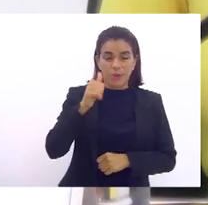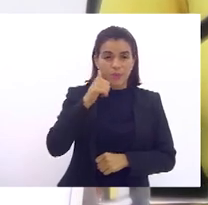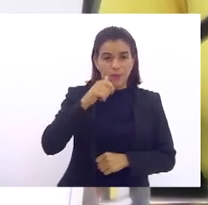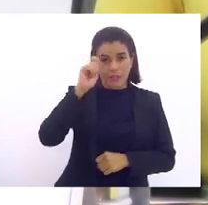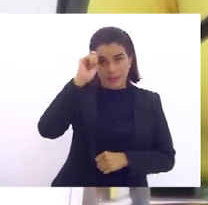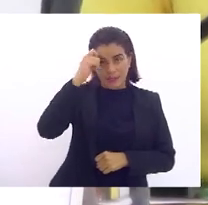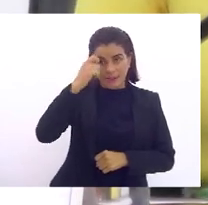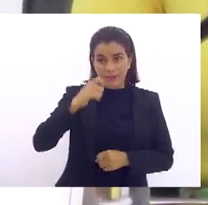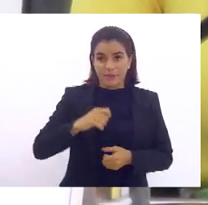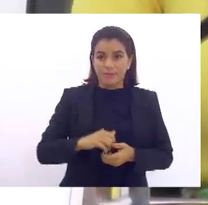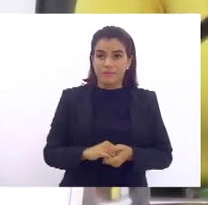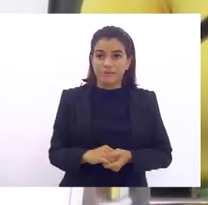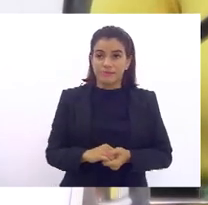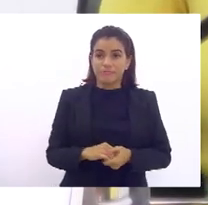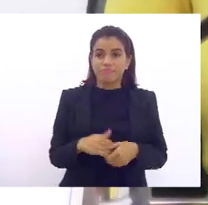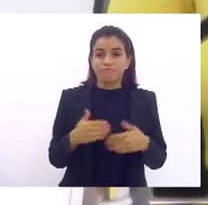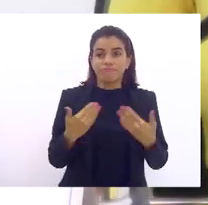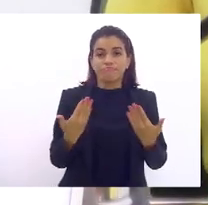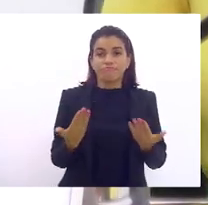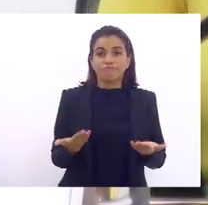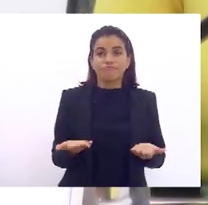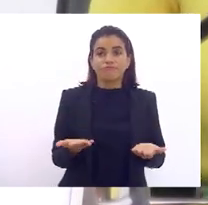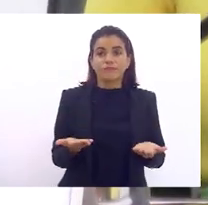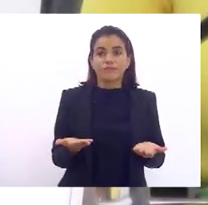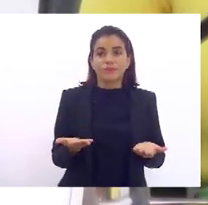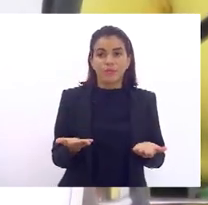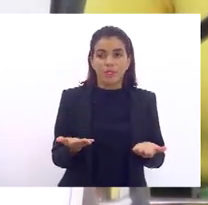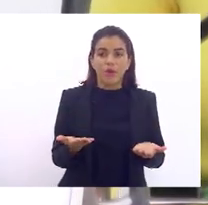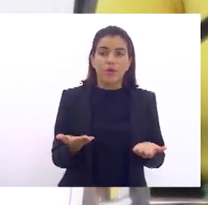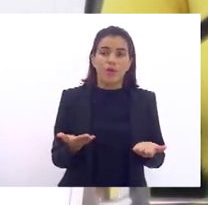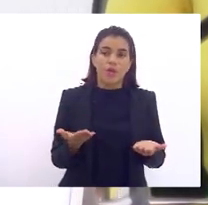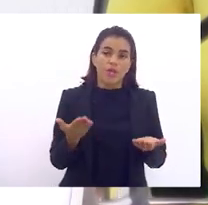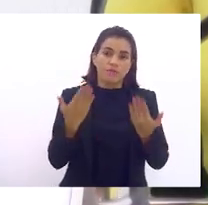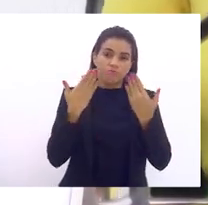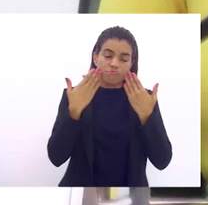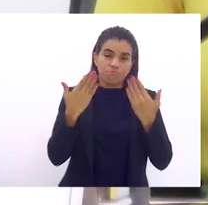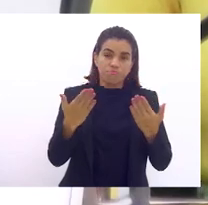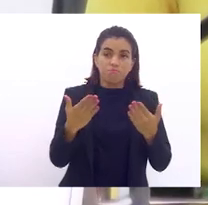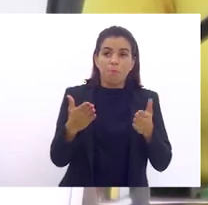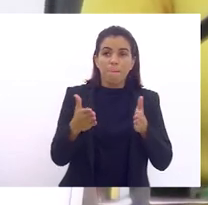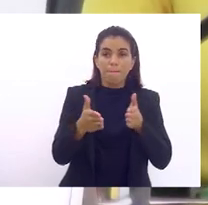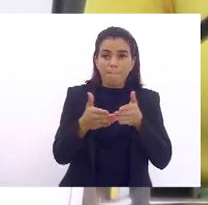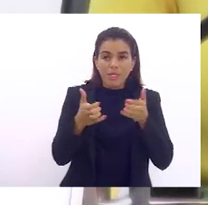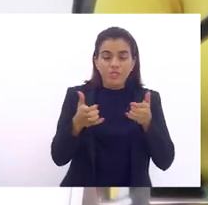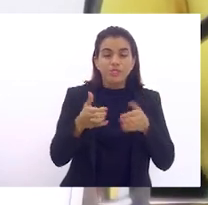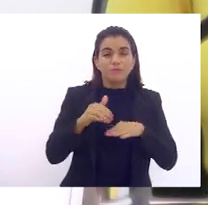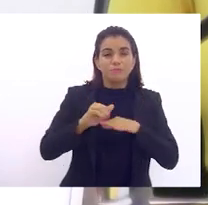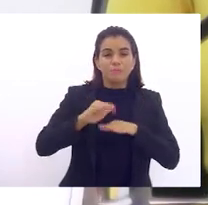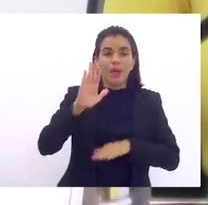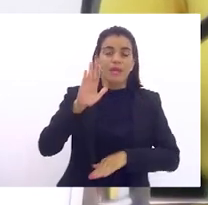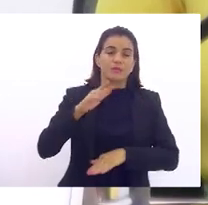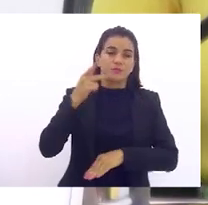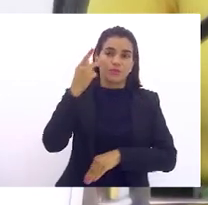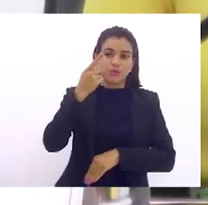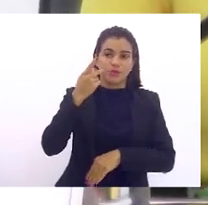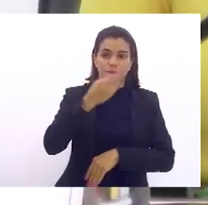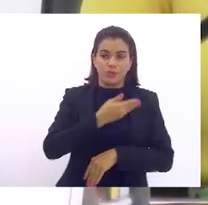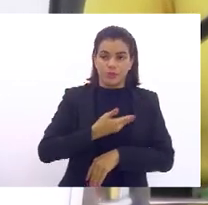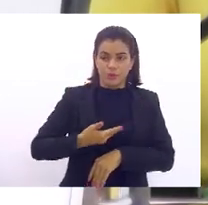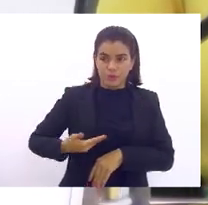eh então a princípio é é isso que ten a dizer e pedir mais políticas públicas para